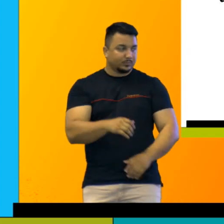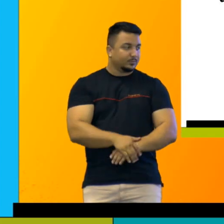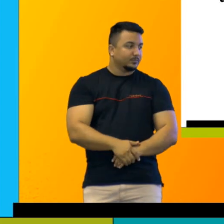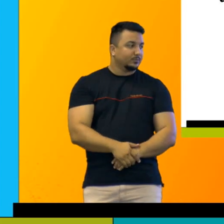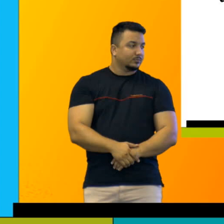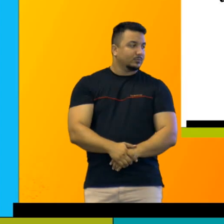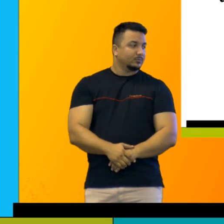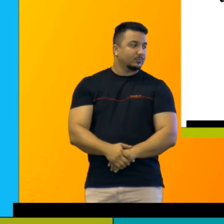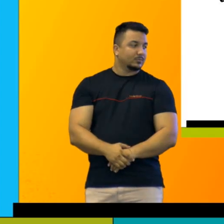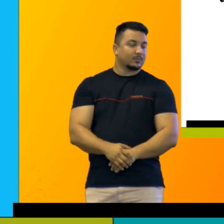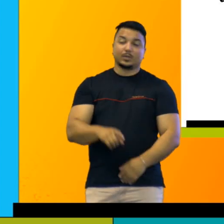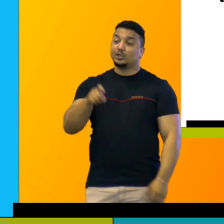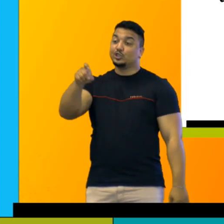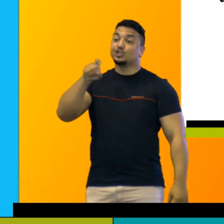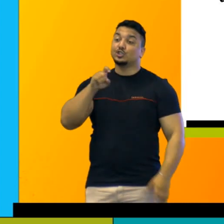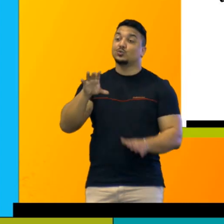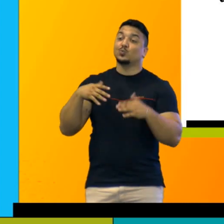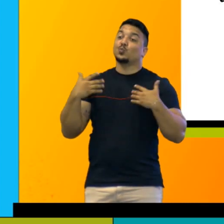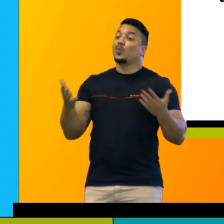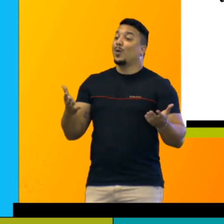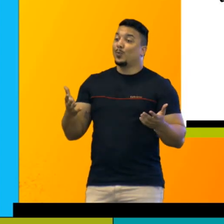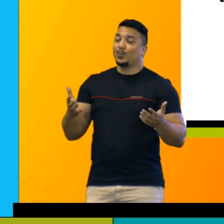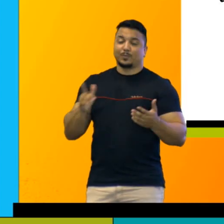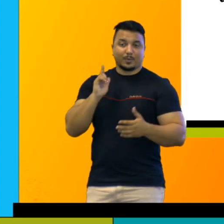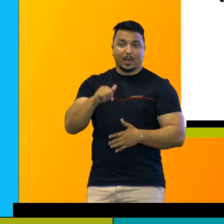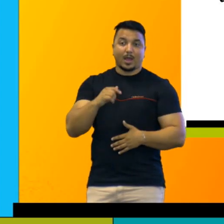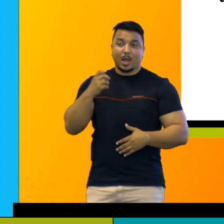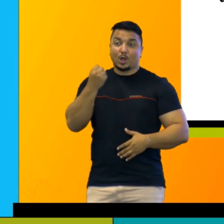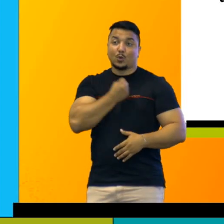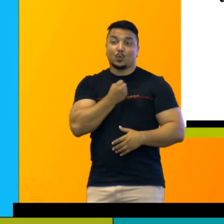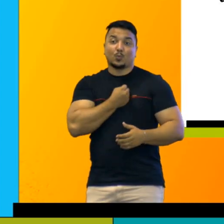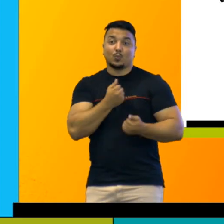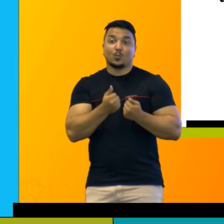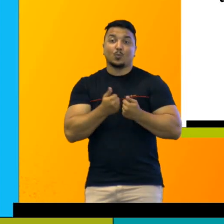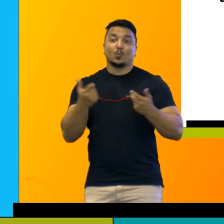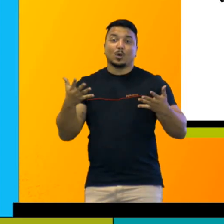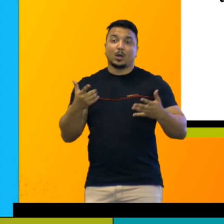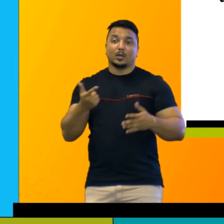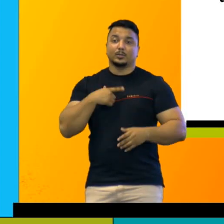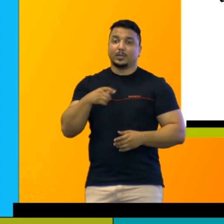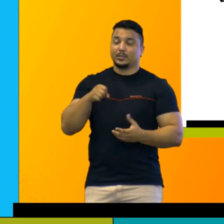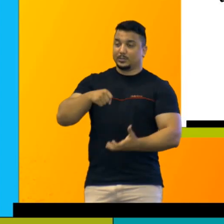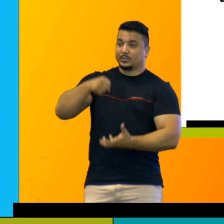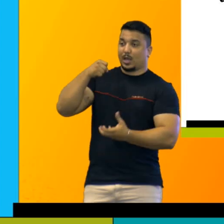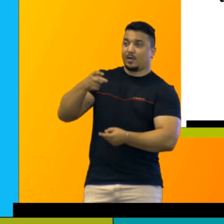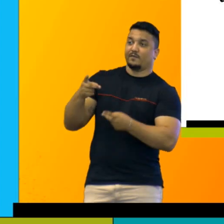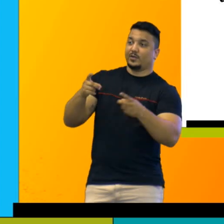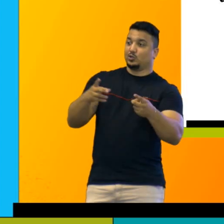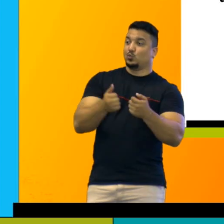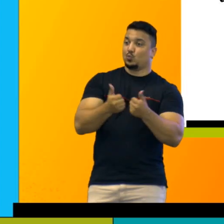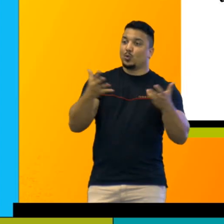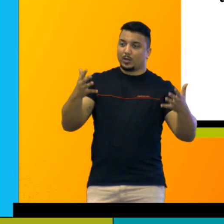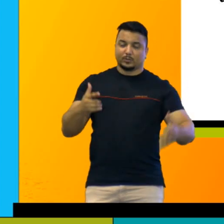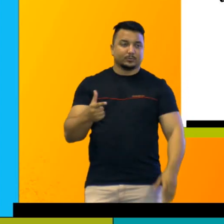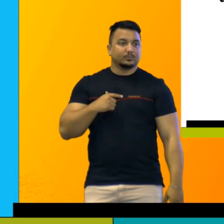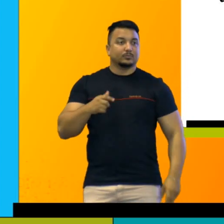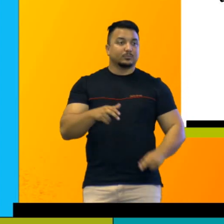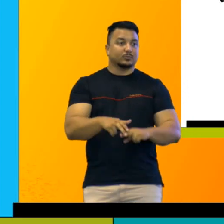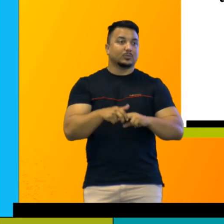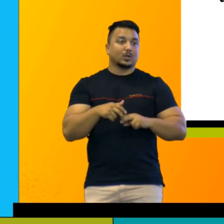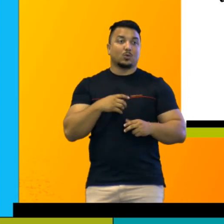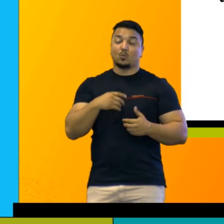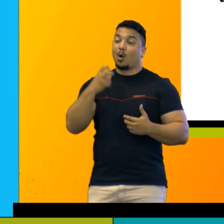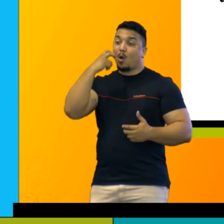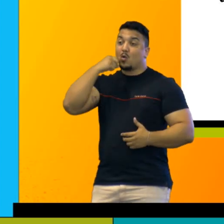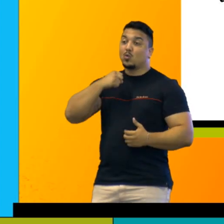função do X. O que é o X? O número de sacas vendidas. Beleza, então a pergunta é, quanto